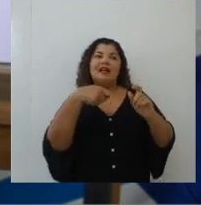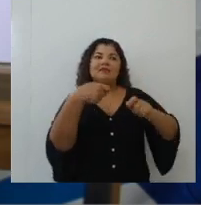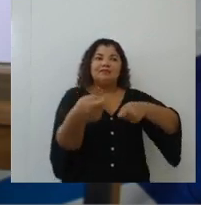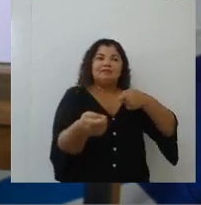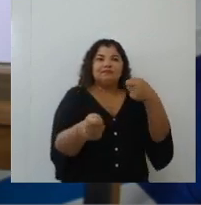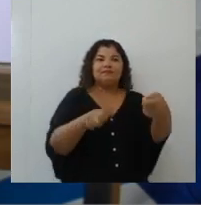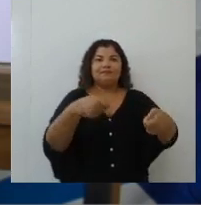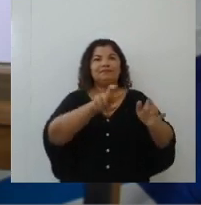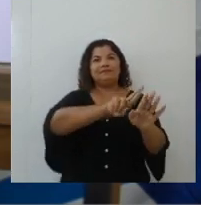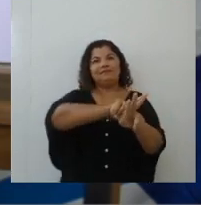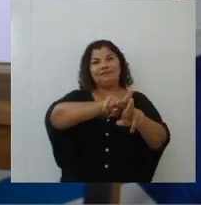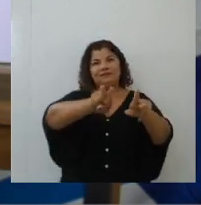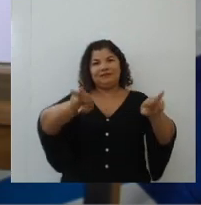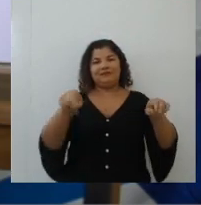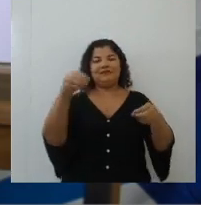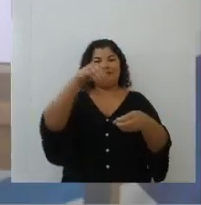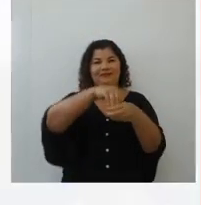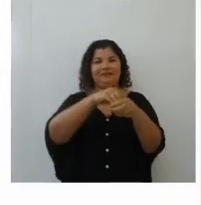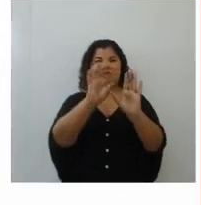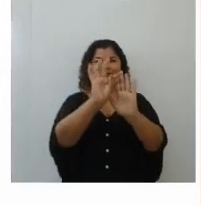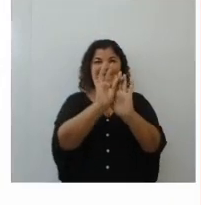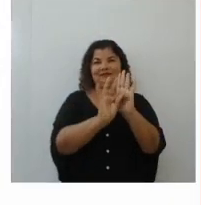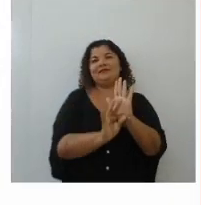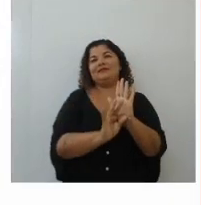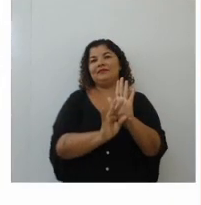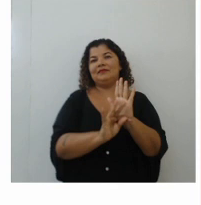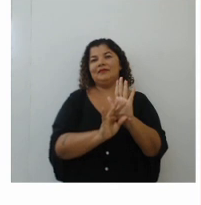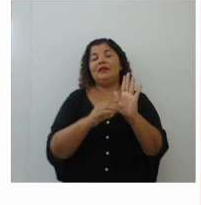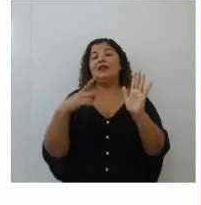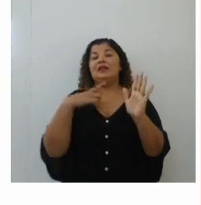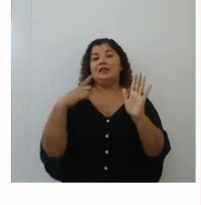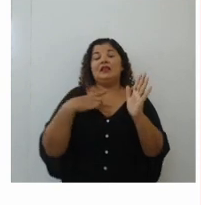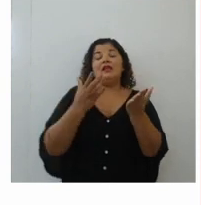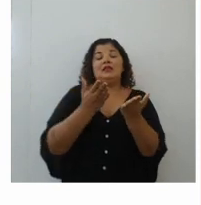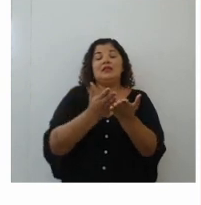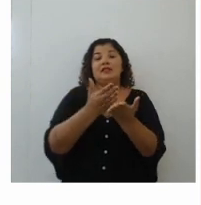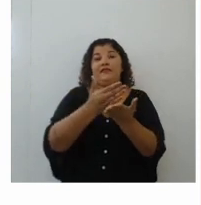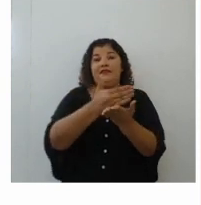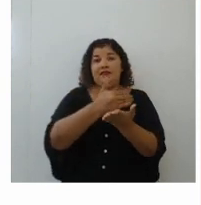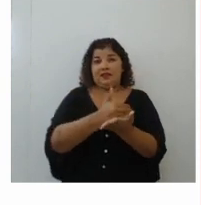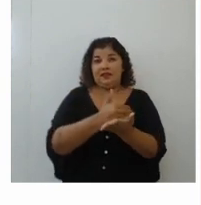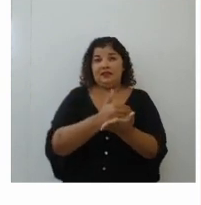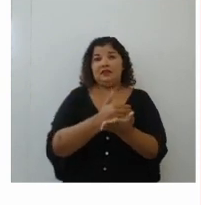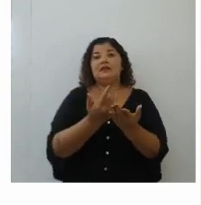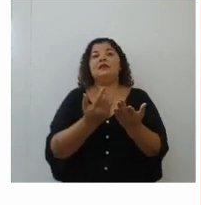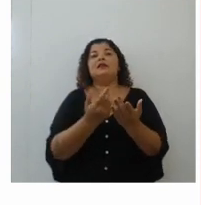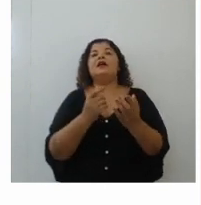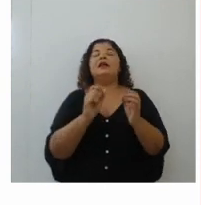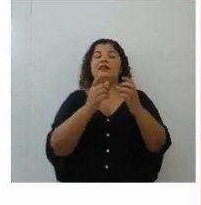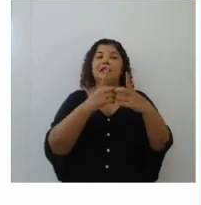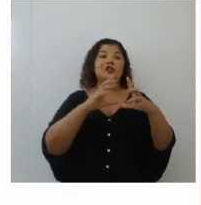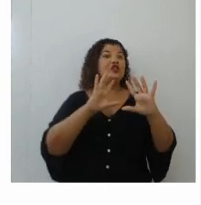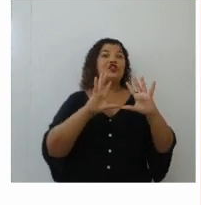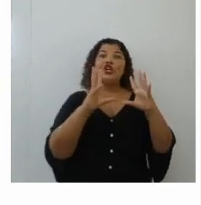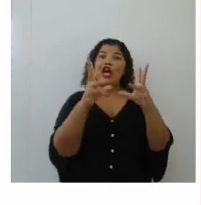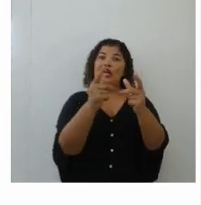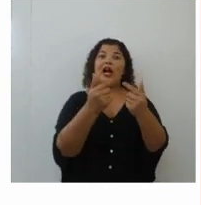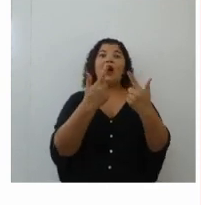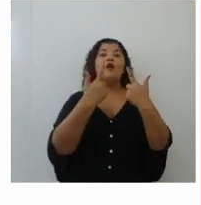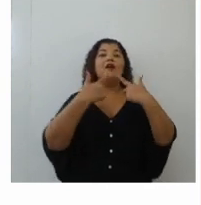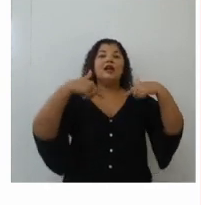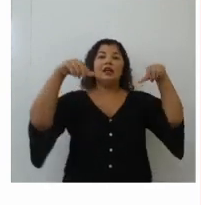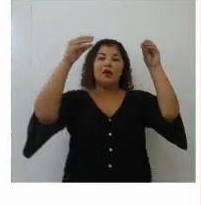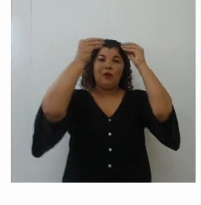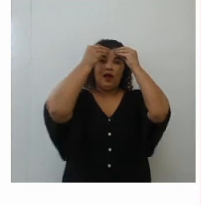texto, beleza? E aí nós temos, ó, como é que elas se dividem? De maneira geral, a classificação é figuras de linguagem, tá? Só que dentro de